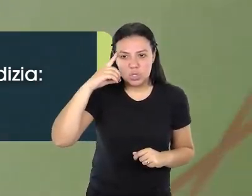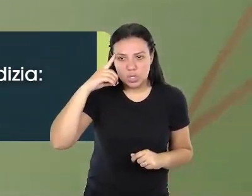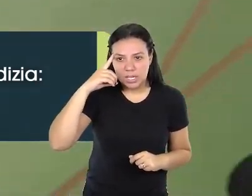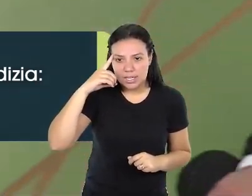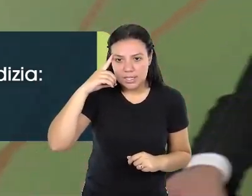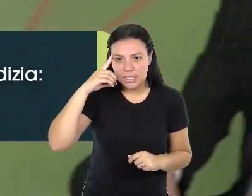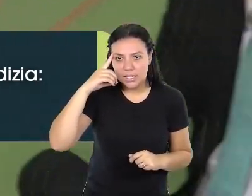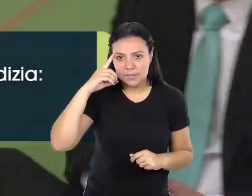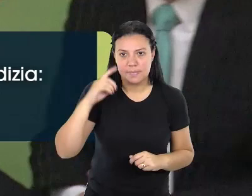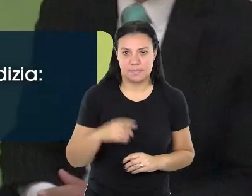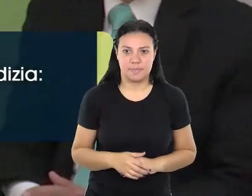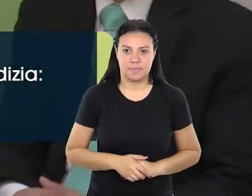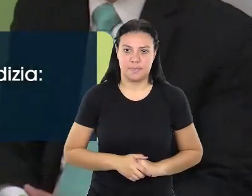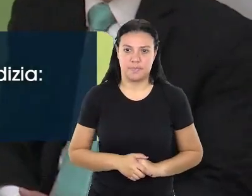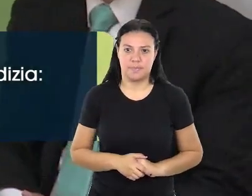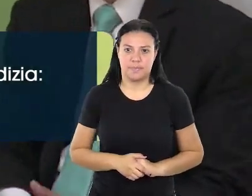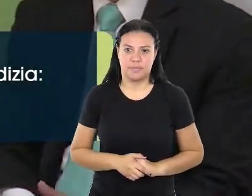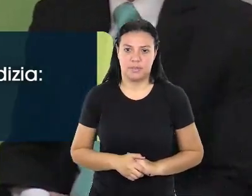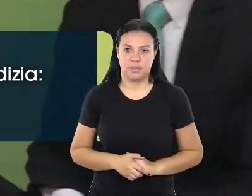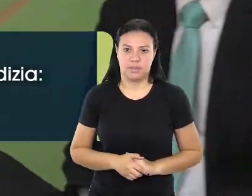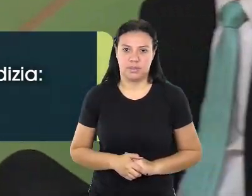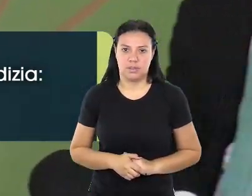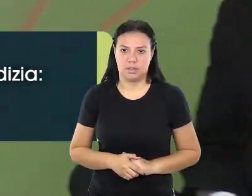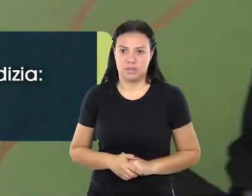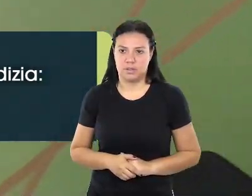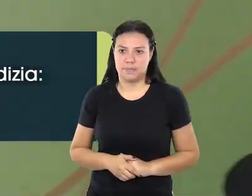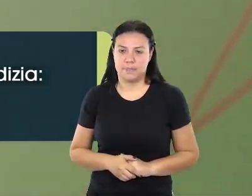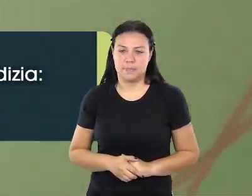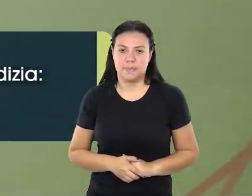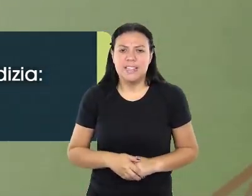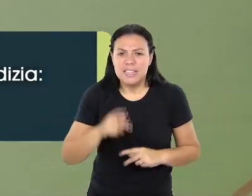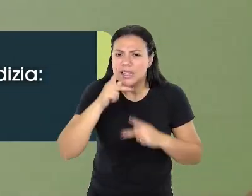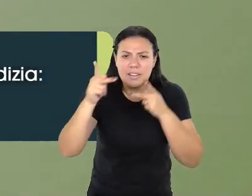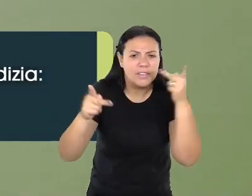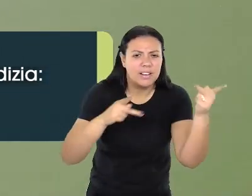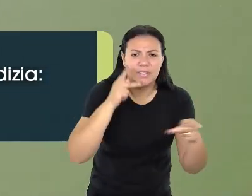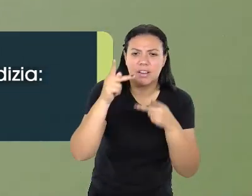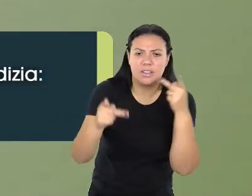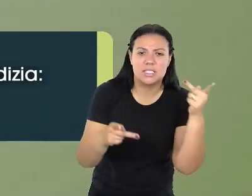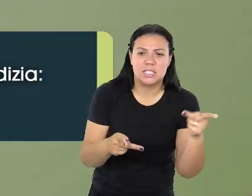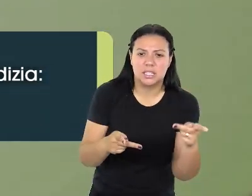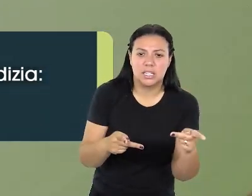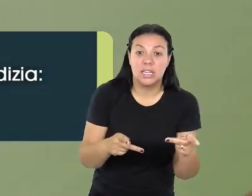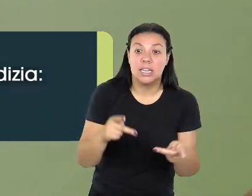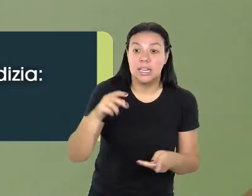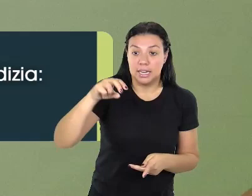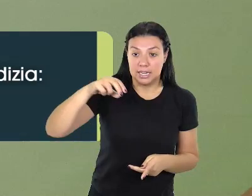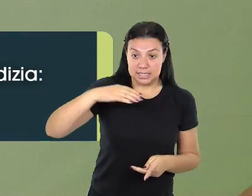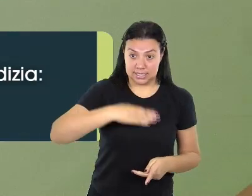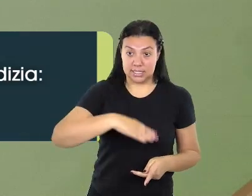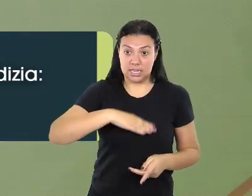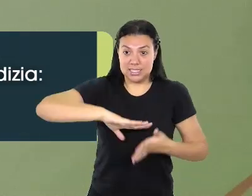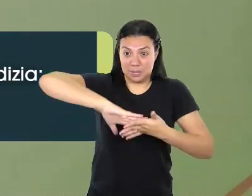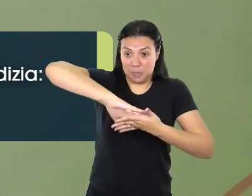ele fez em um. E com um sermão desse aqui, ninguém se converte.